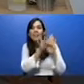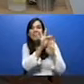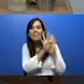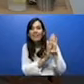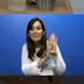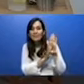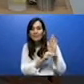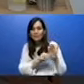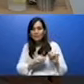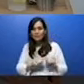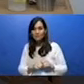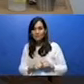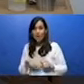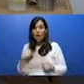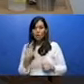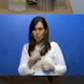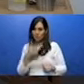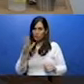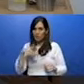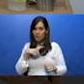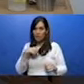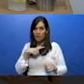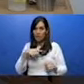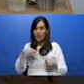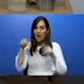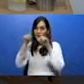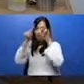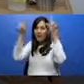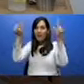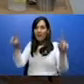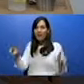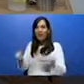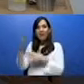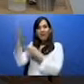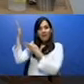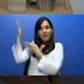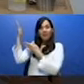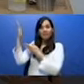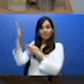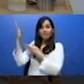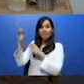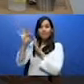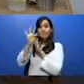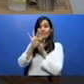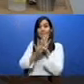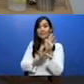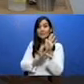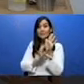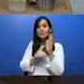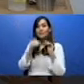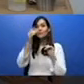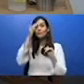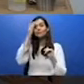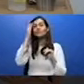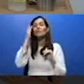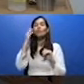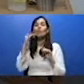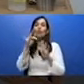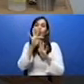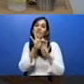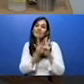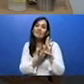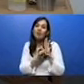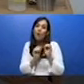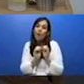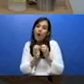Nós já trouxemos o textinho aqui para vocês, nós colamos aqui porque, como são várias perguntas, então ficou um texto